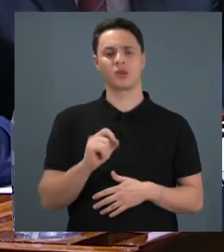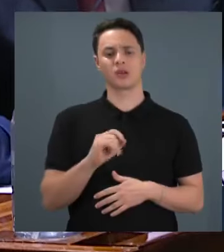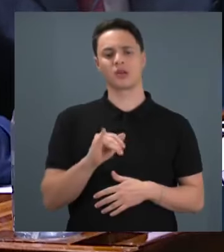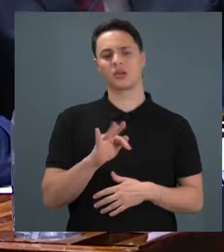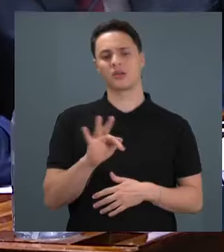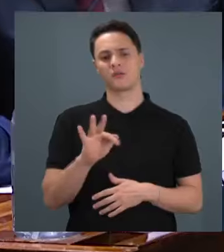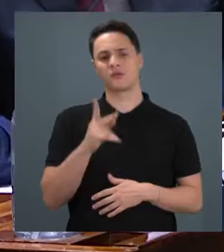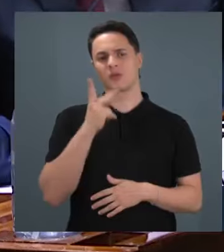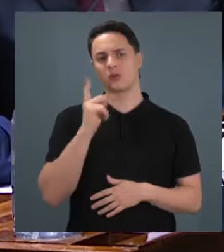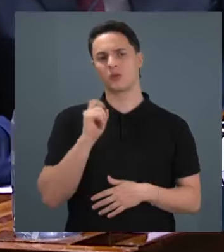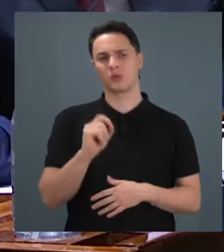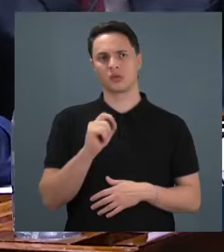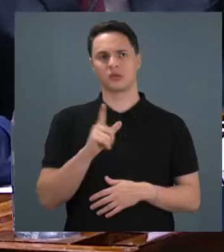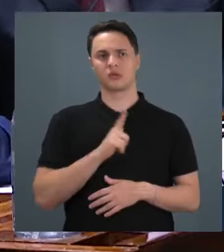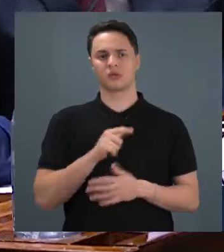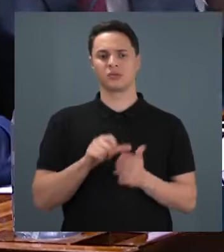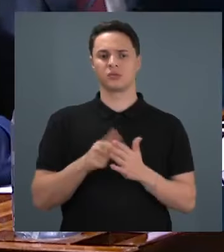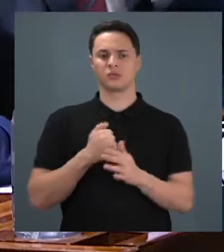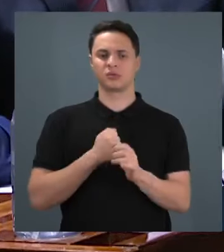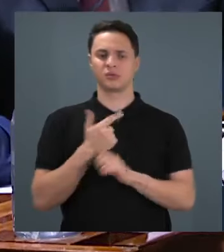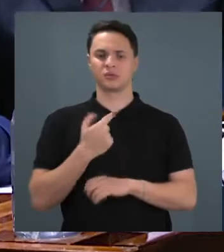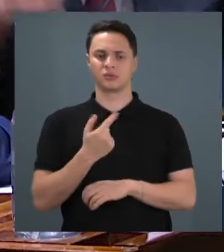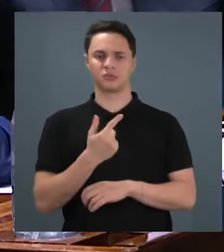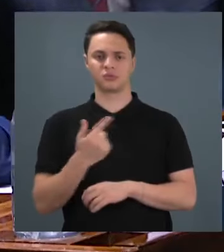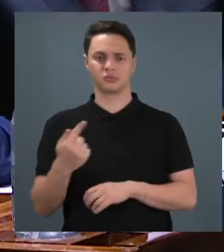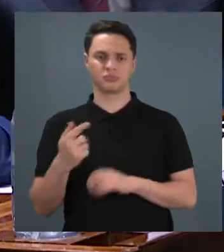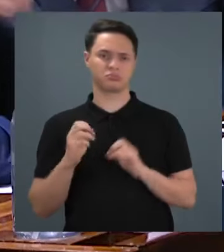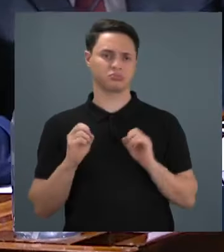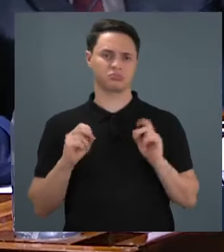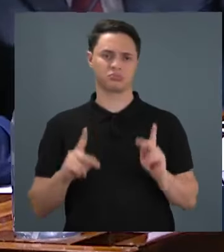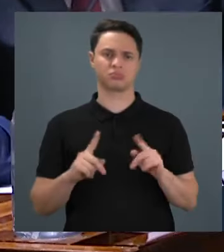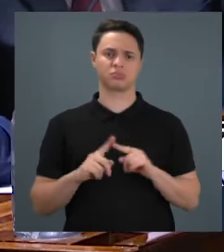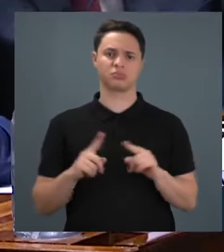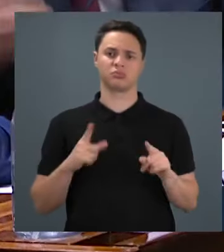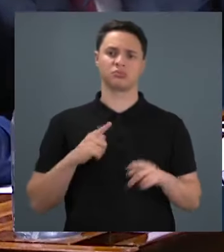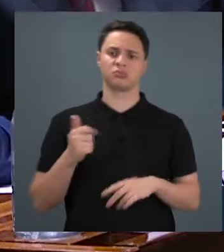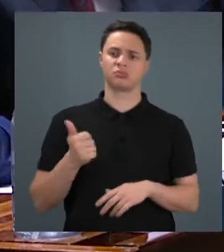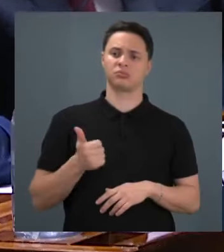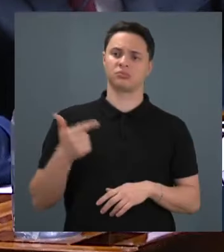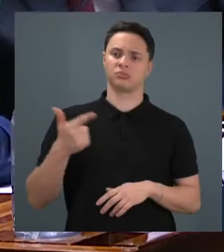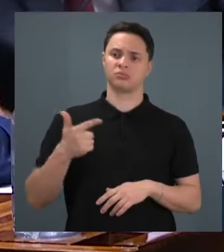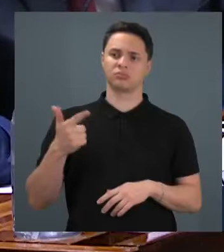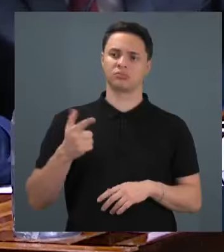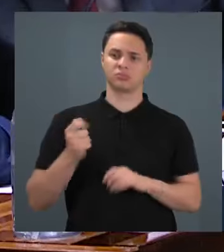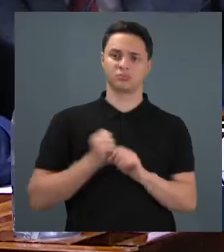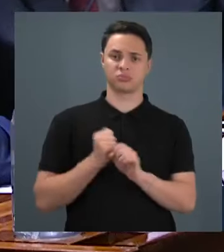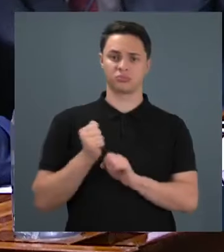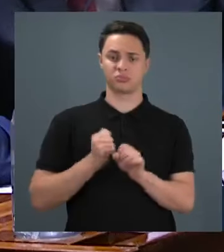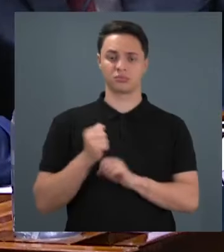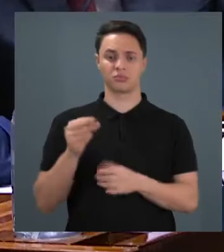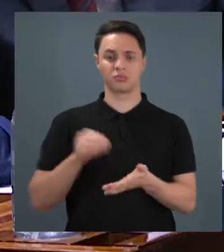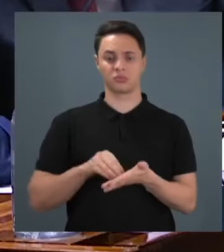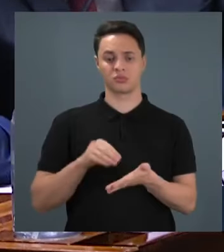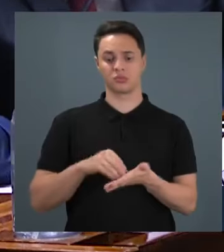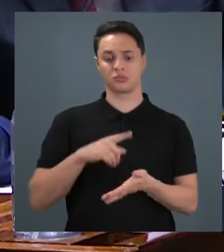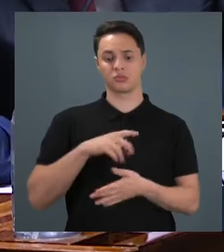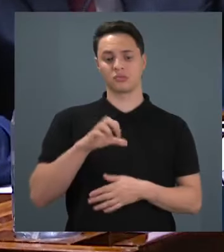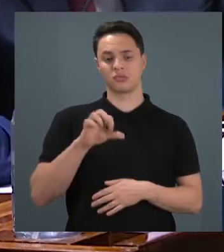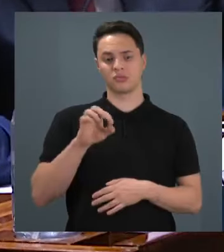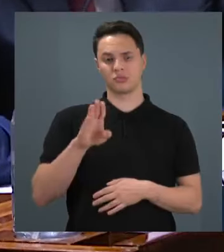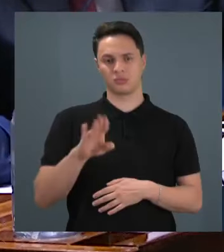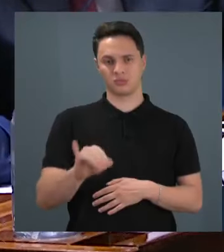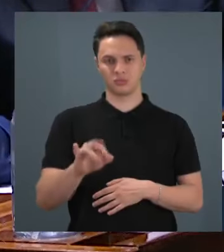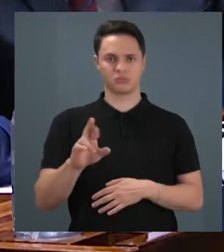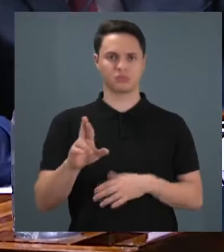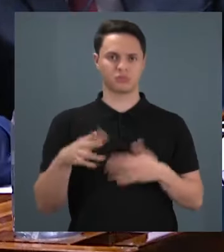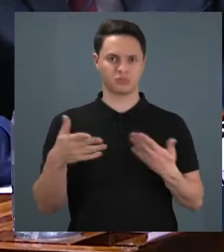O IFE está dizendo que no primeiro ano de 27 tudo bem, mas no segundo ano vão faltar 90 bilhões.